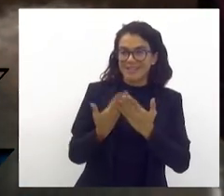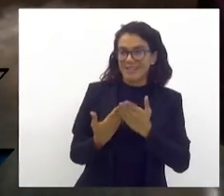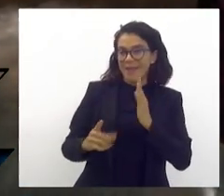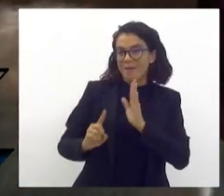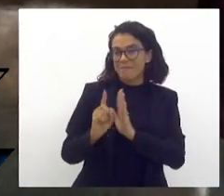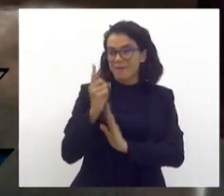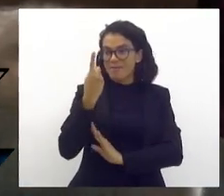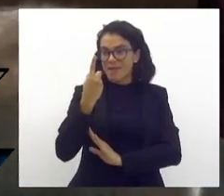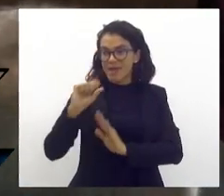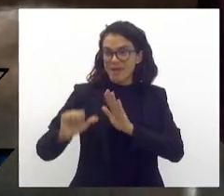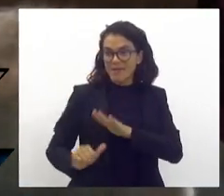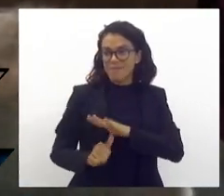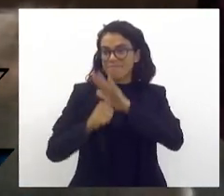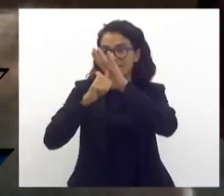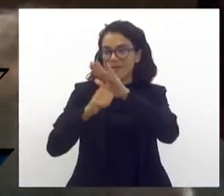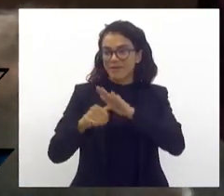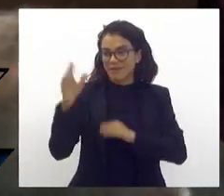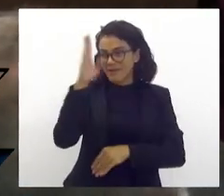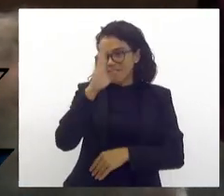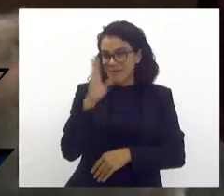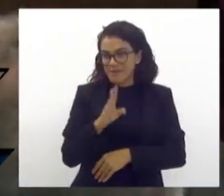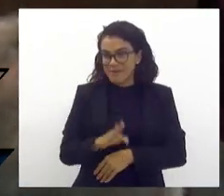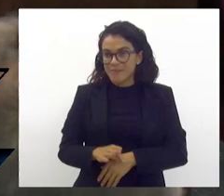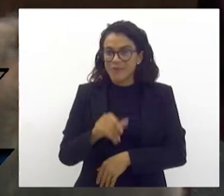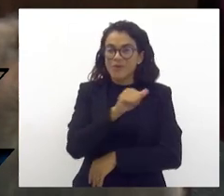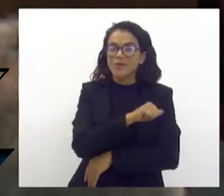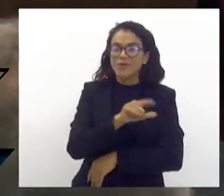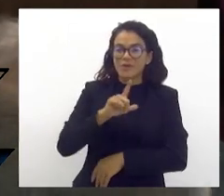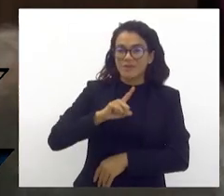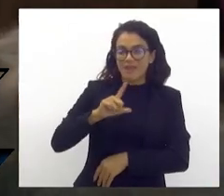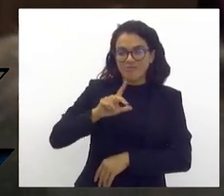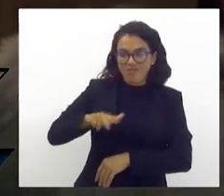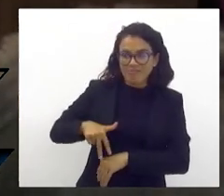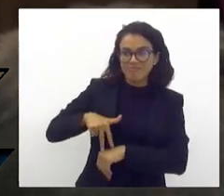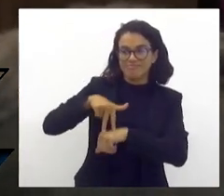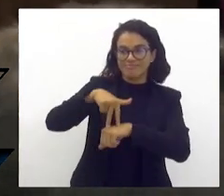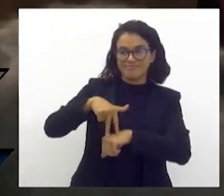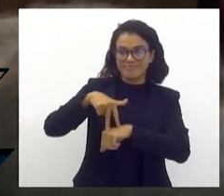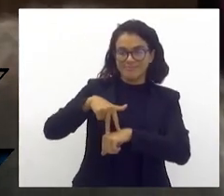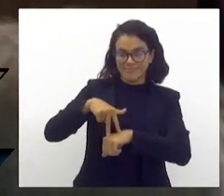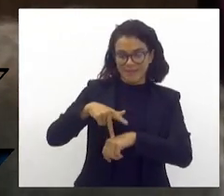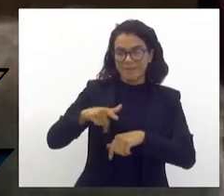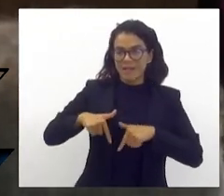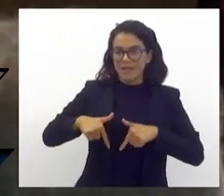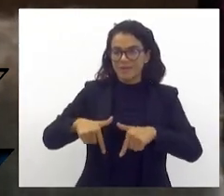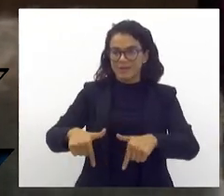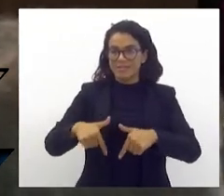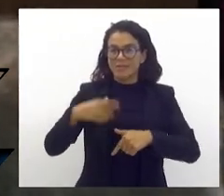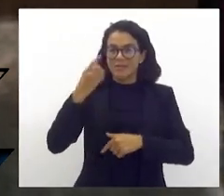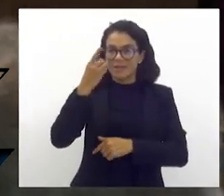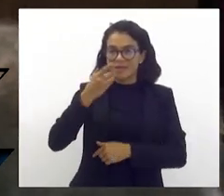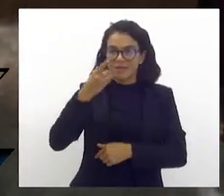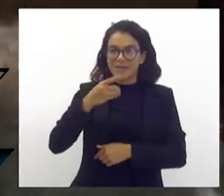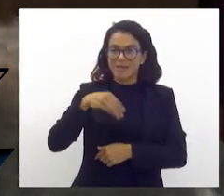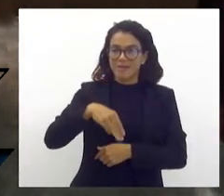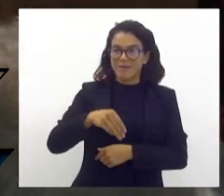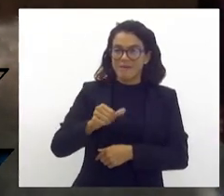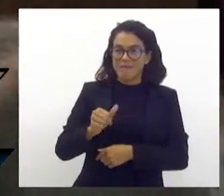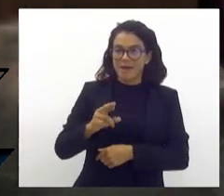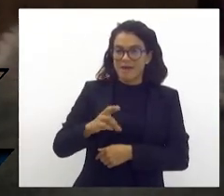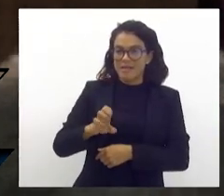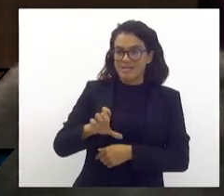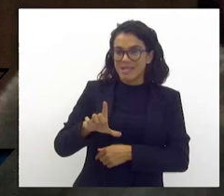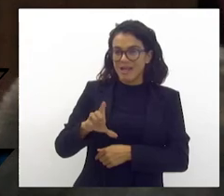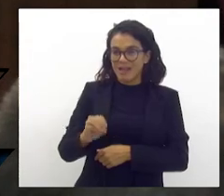e pioneira em todo o Brasil. O Rio já tem esse patamar há alguns anos, pela atuação do deputado Marcelo Freixo, e